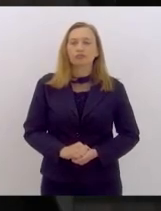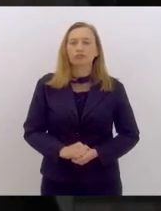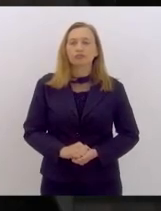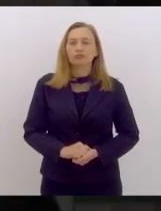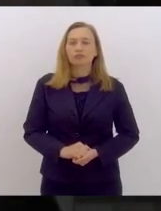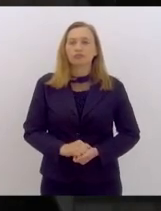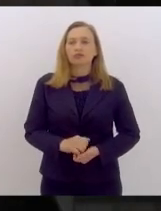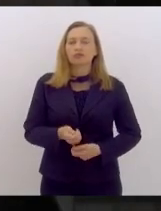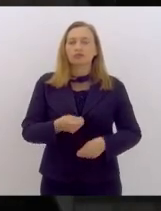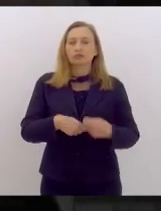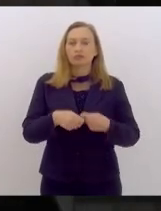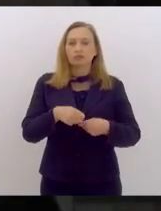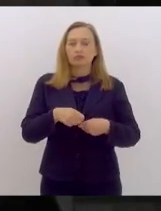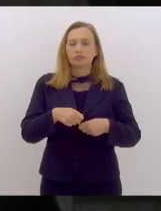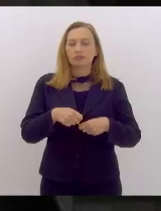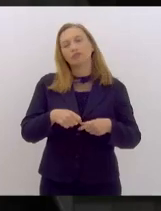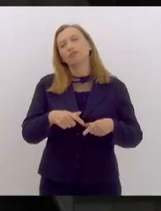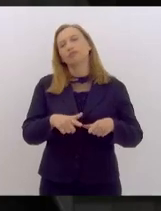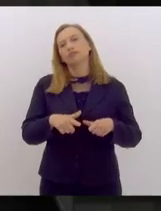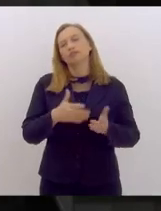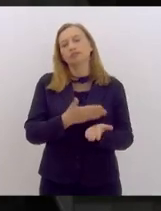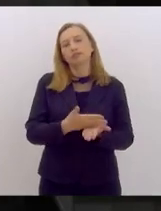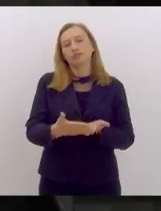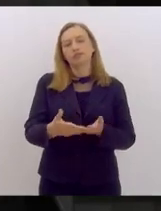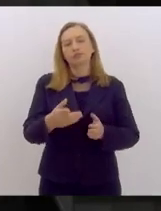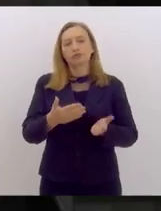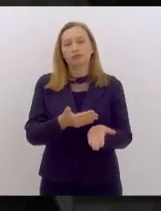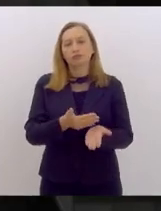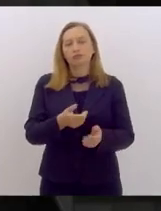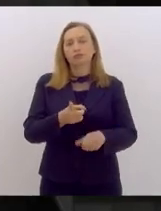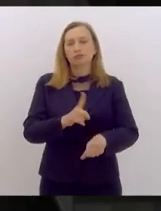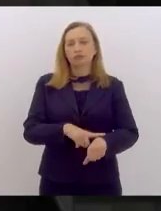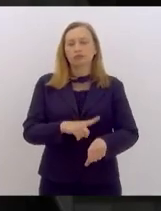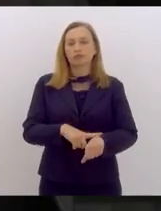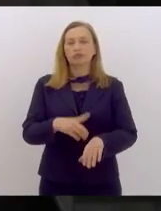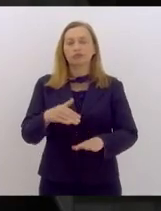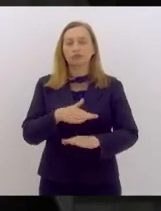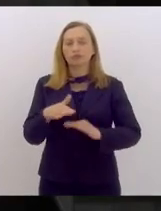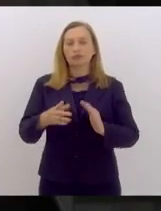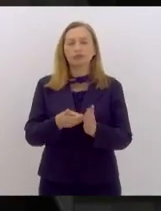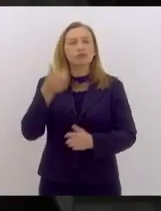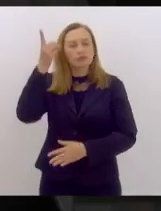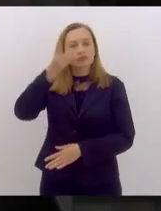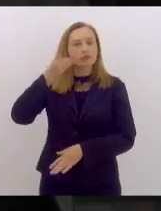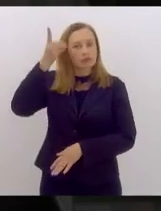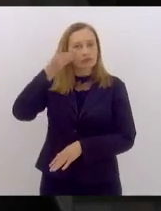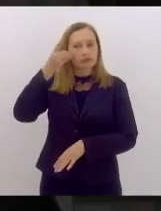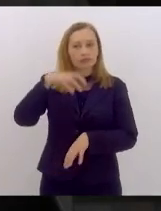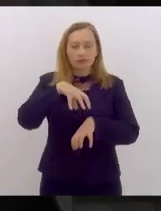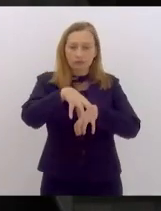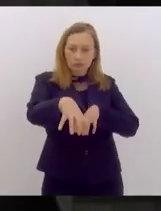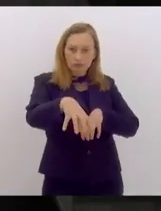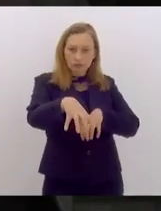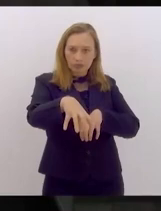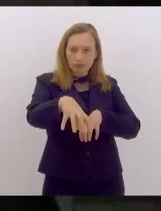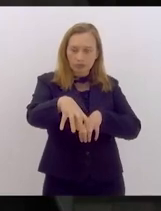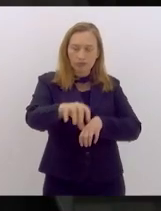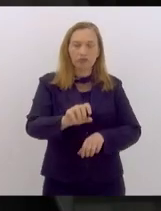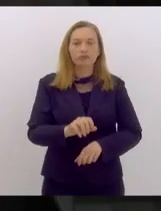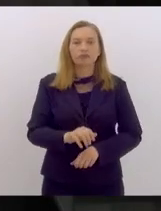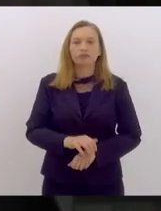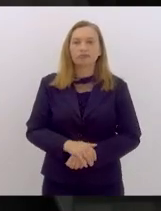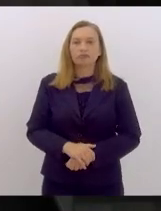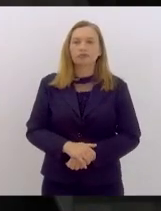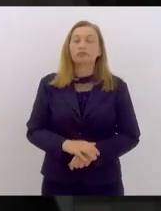Inicial senhoras e senhores deputados que nos assistem de forma